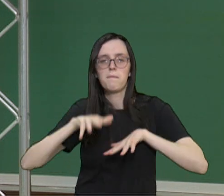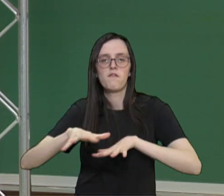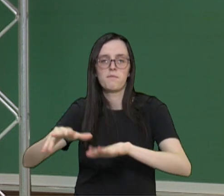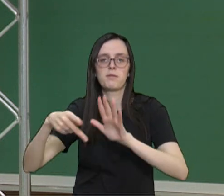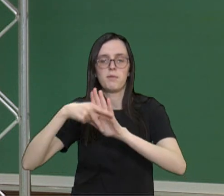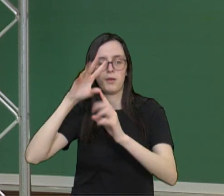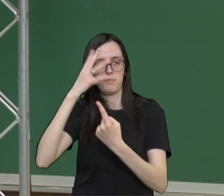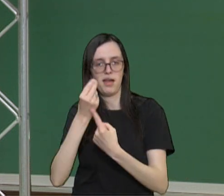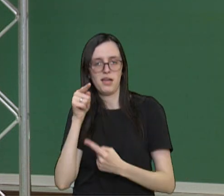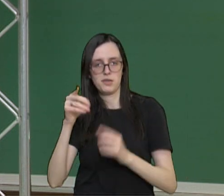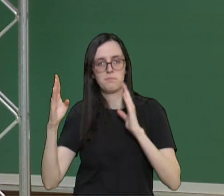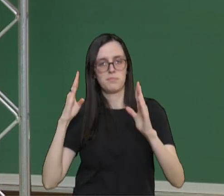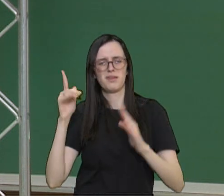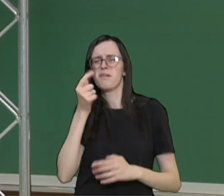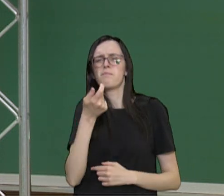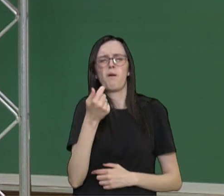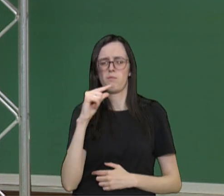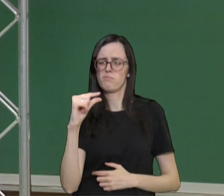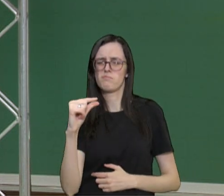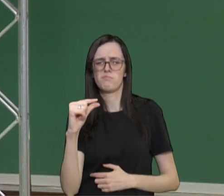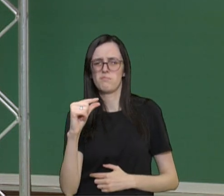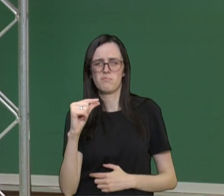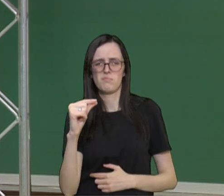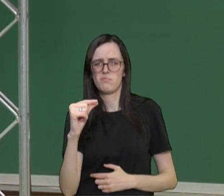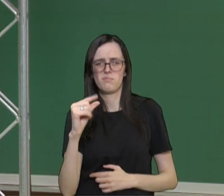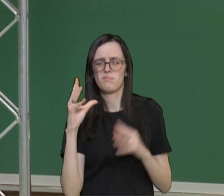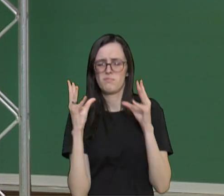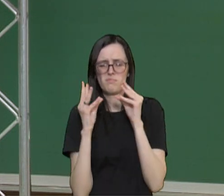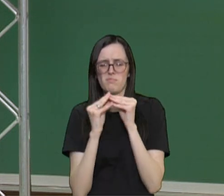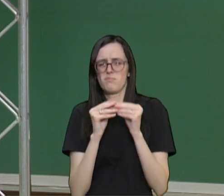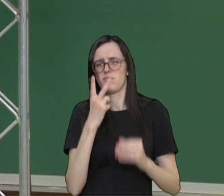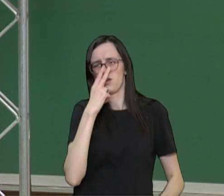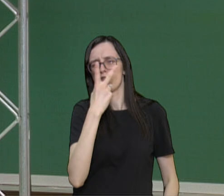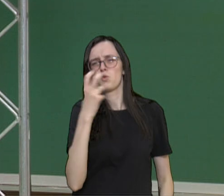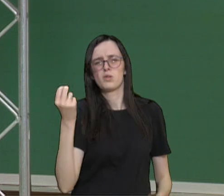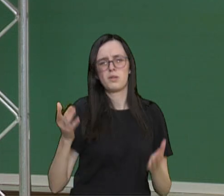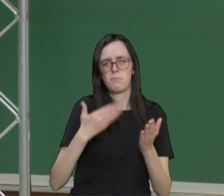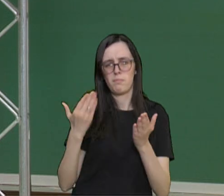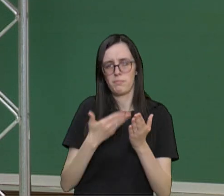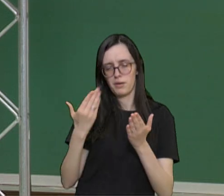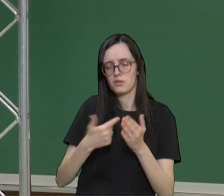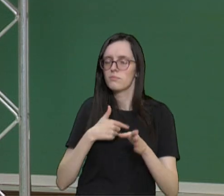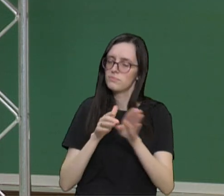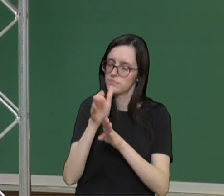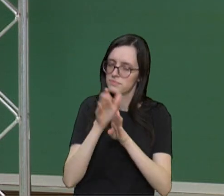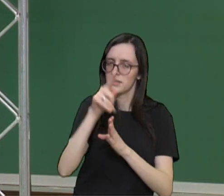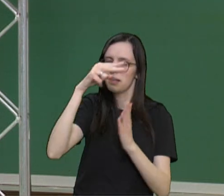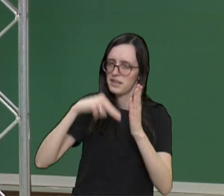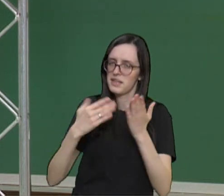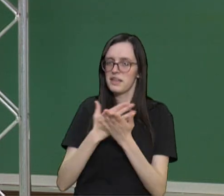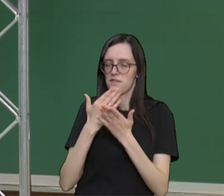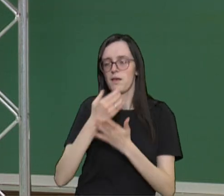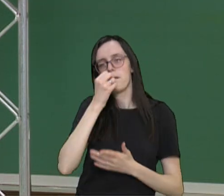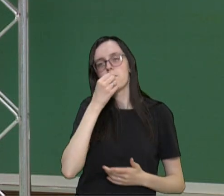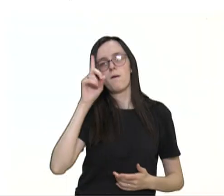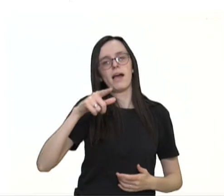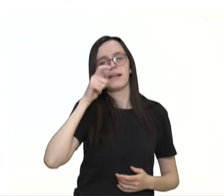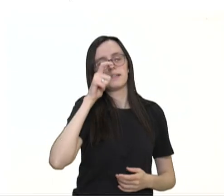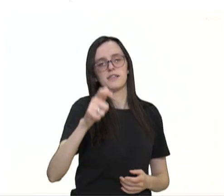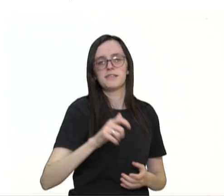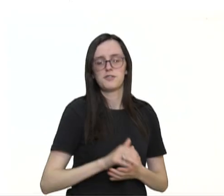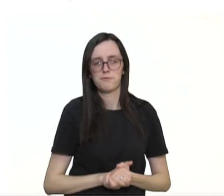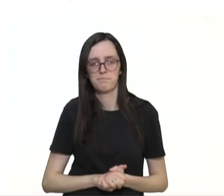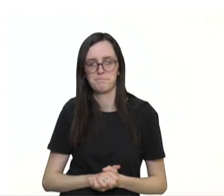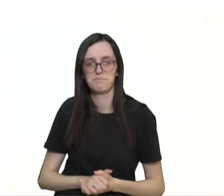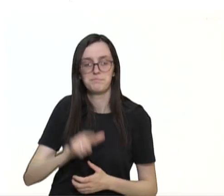artístico. E é um livro bem pequenininho, mais resumidinho, tem 200 páginas. Aconselho vocês a lerem esse livro, bem interessante.